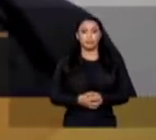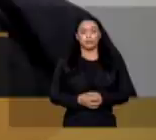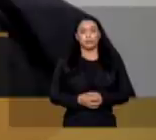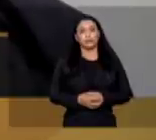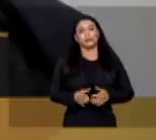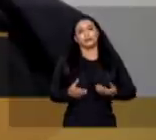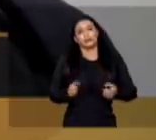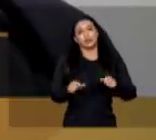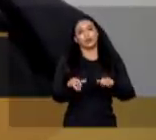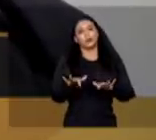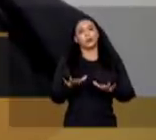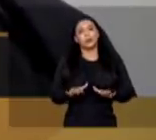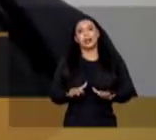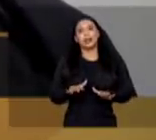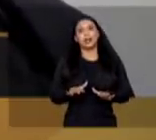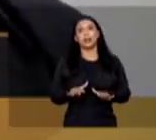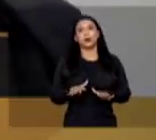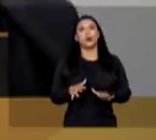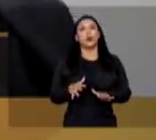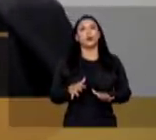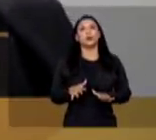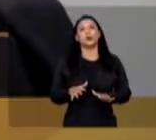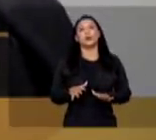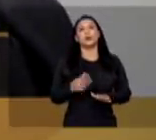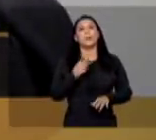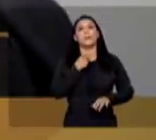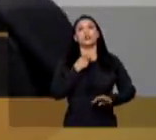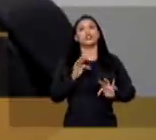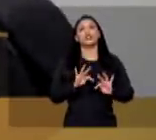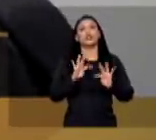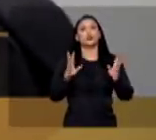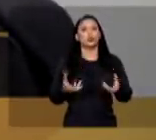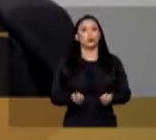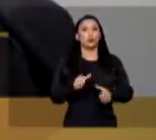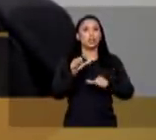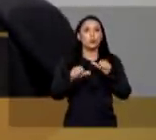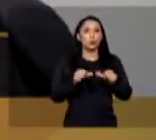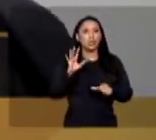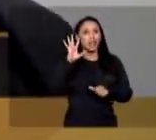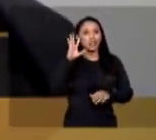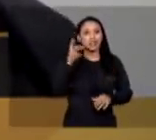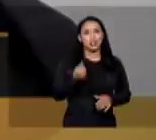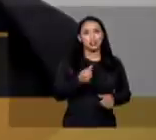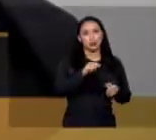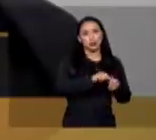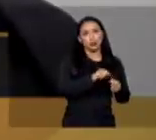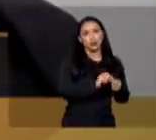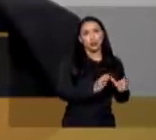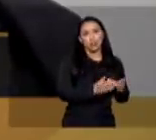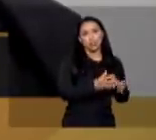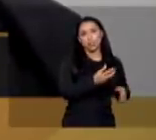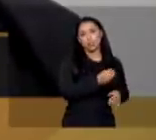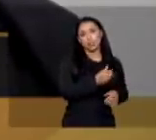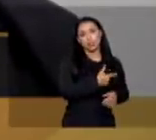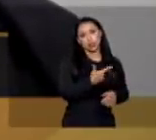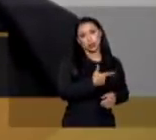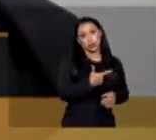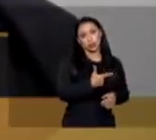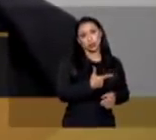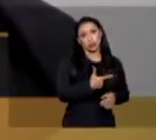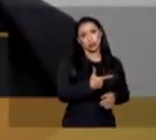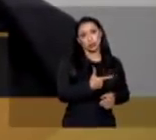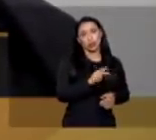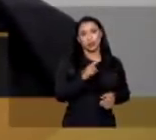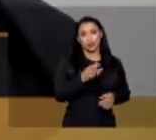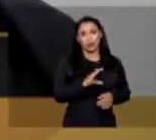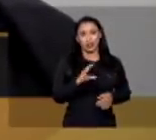Contudo, o plenário não pode tudo e não pode modificar a decisão proferida pela segunda turma no